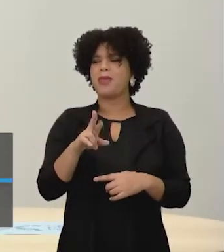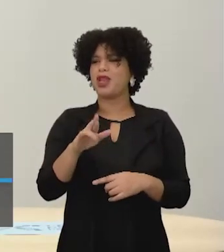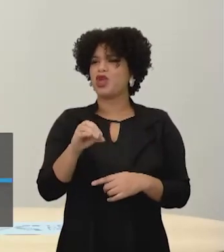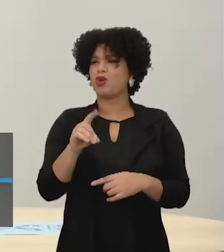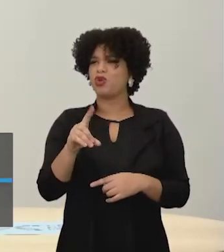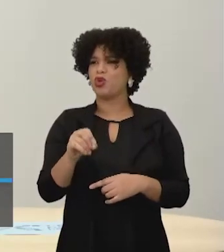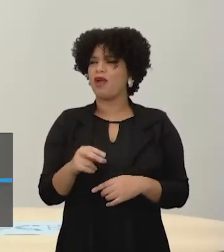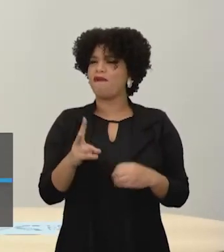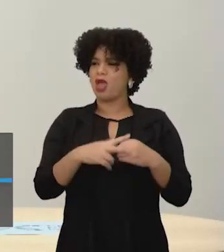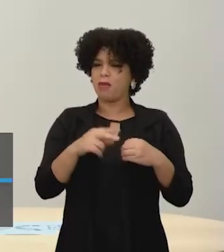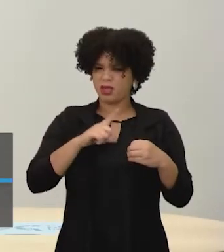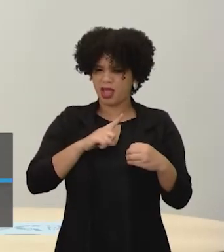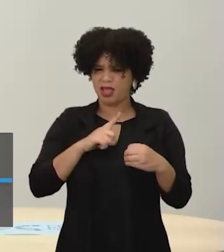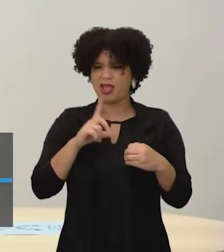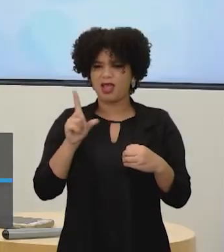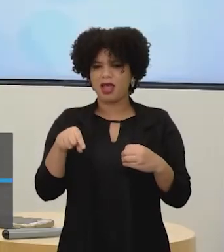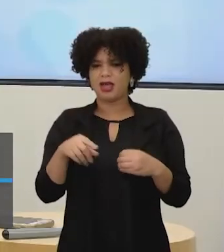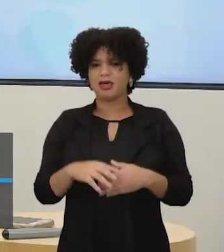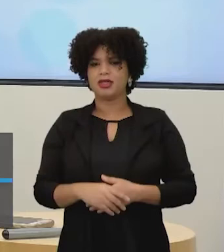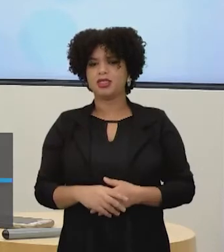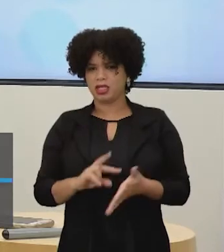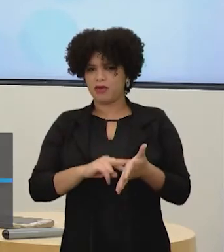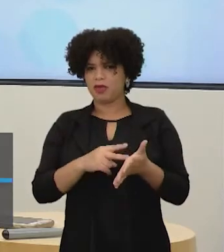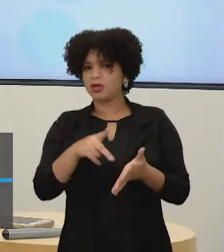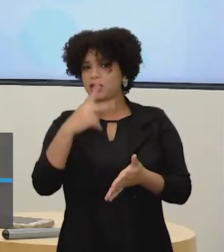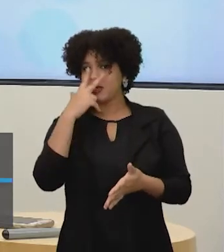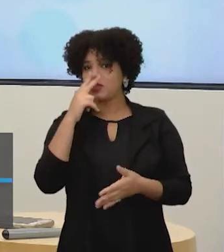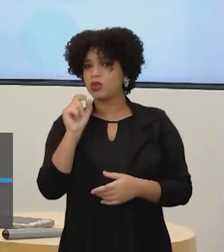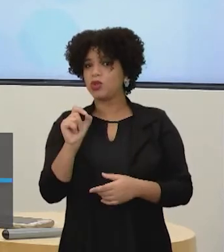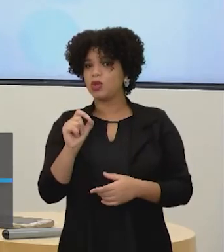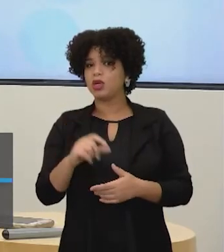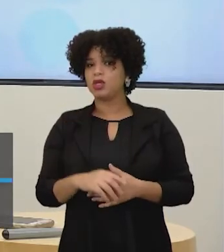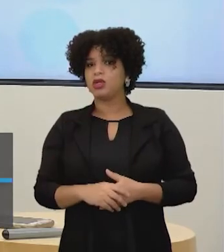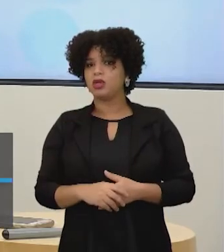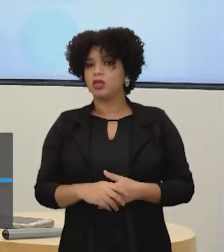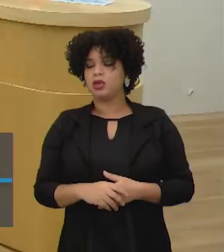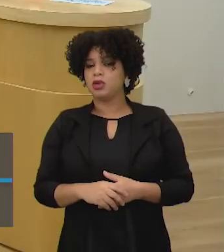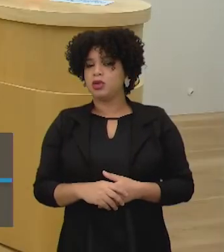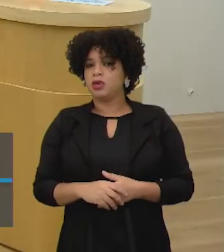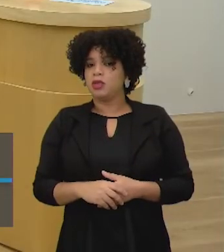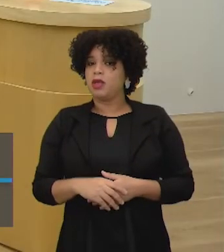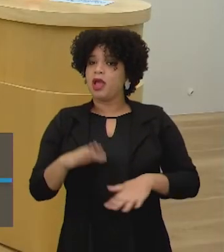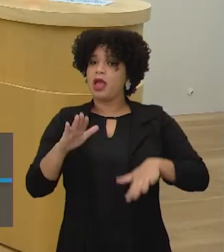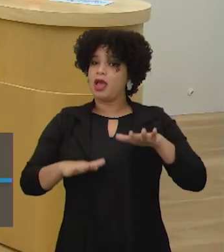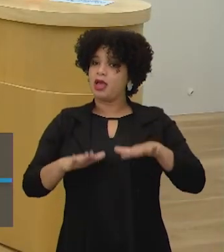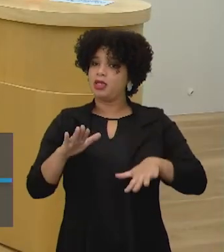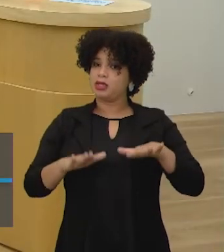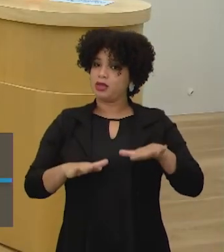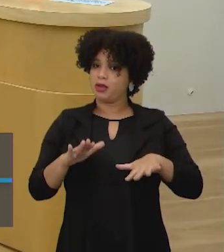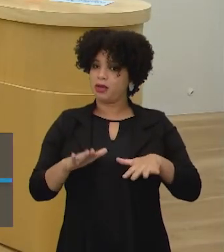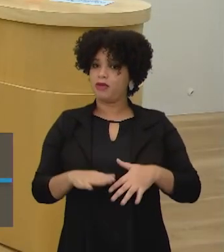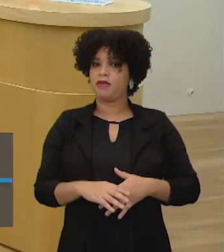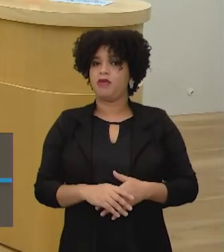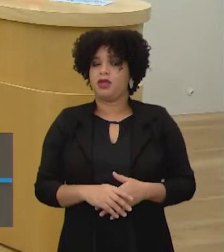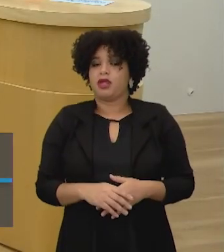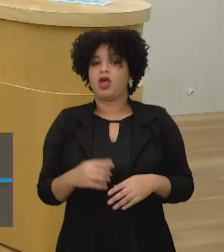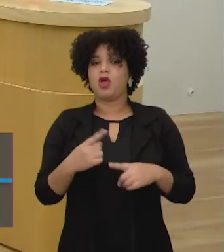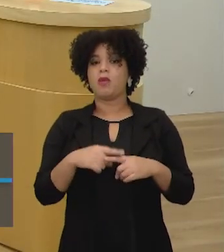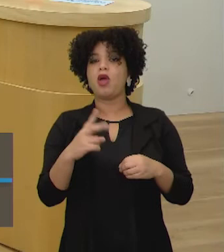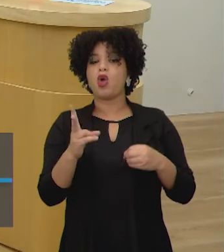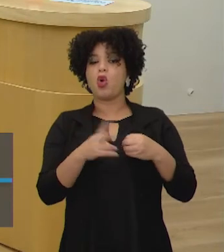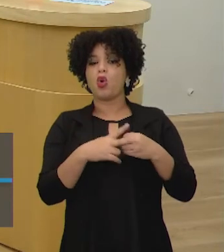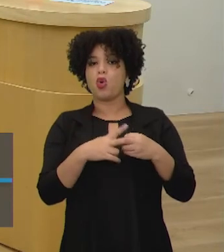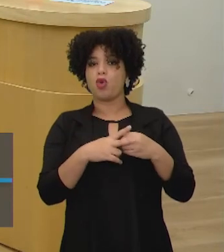encontro um verbo, aí eu tenho um período? Não necessariamente, né? Porque o verbo, ele